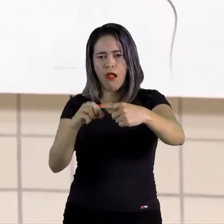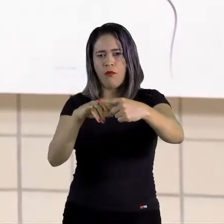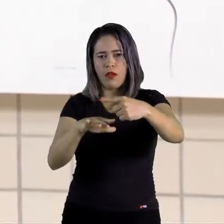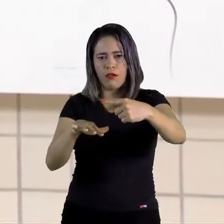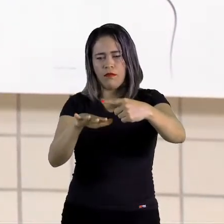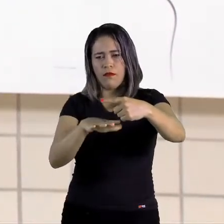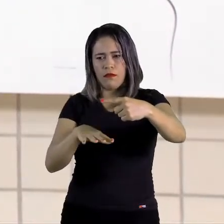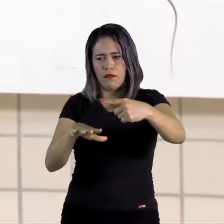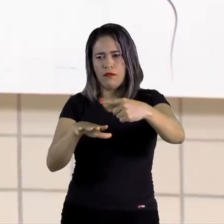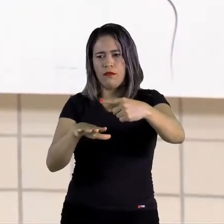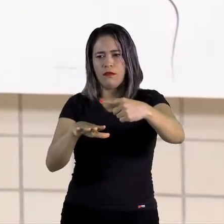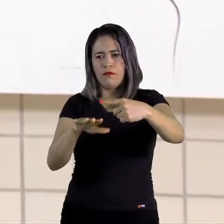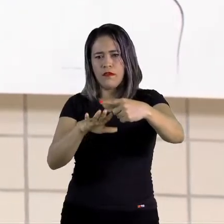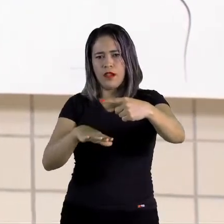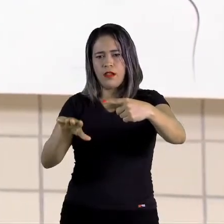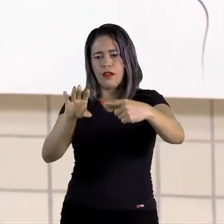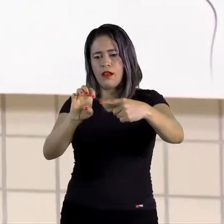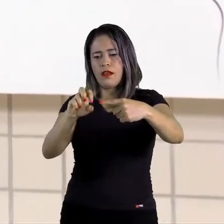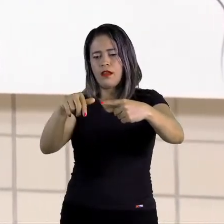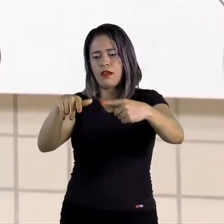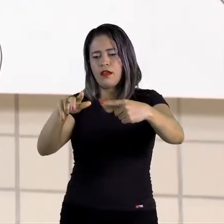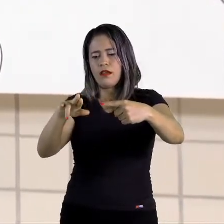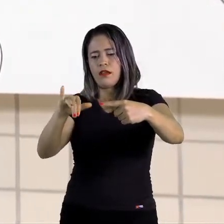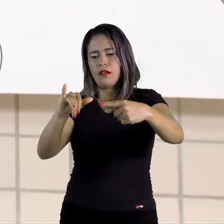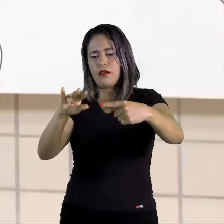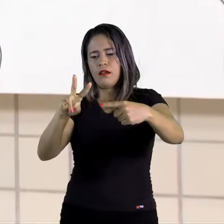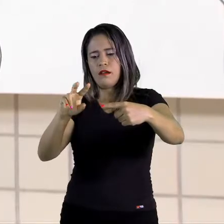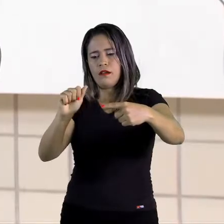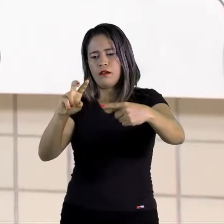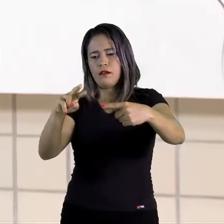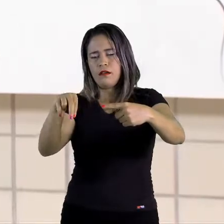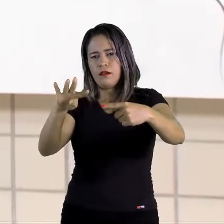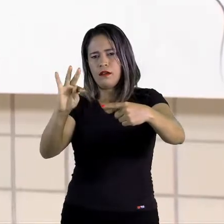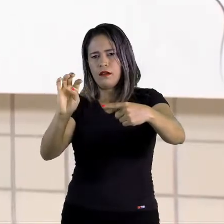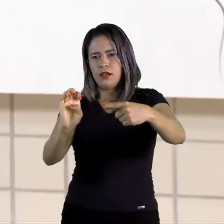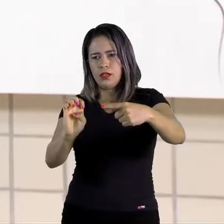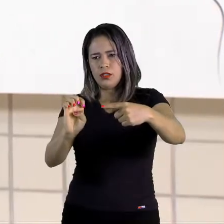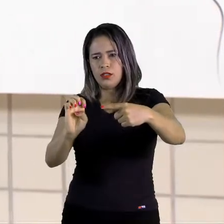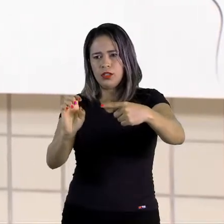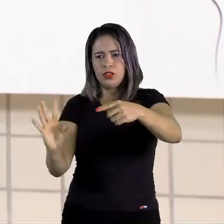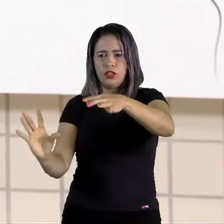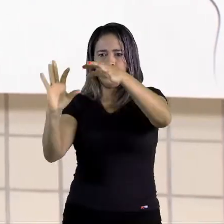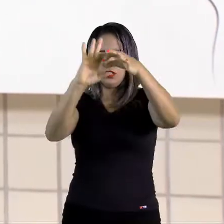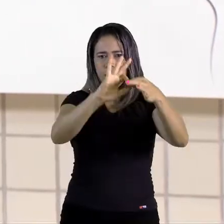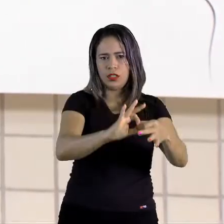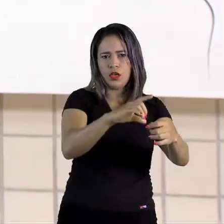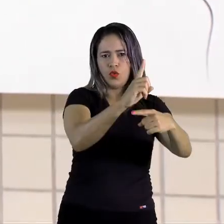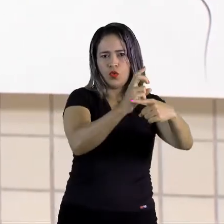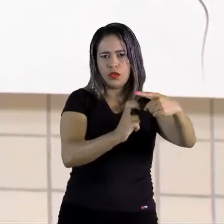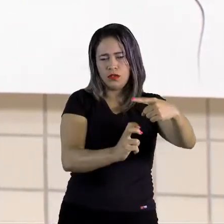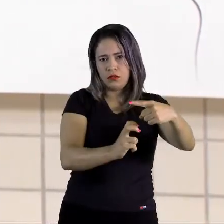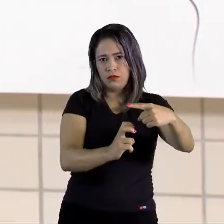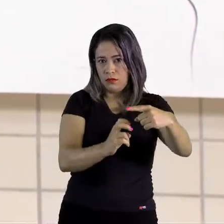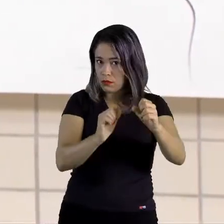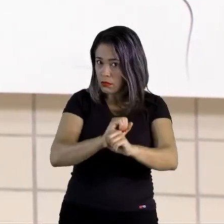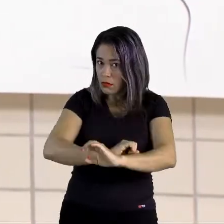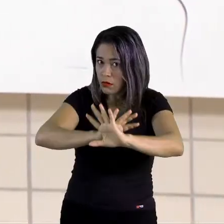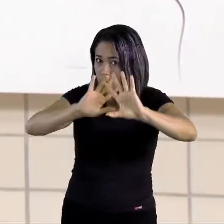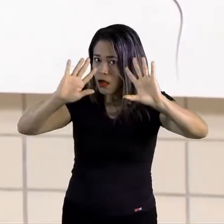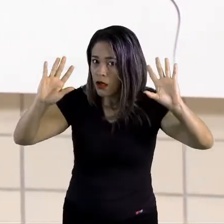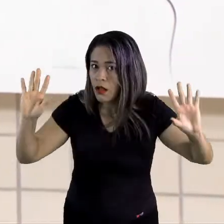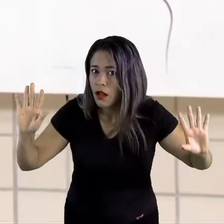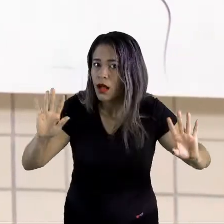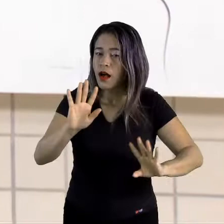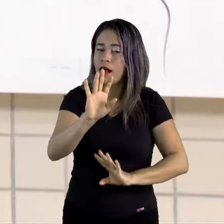a 1/5. Ok, turma? Eu acho que em relação à equivalência, tá bem tranquilo, eu acho que